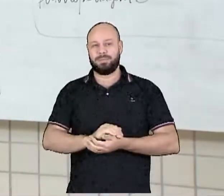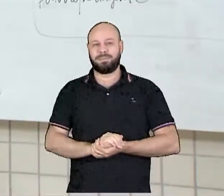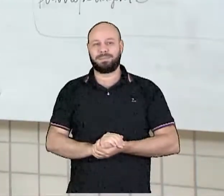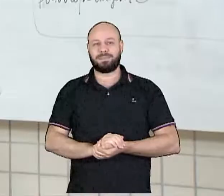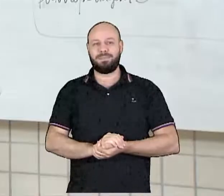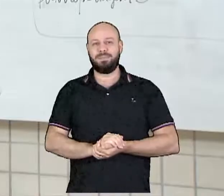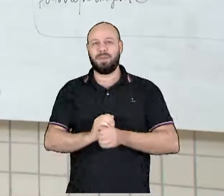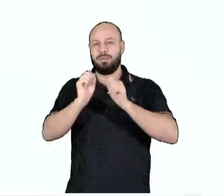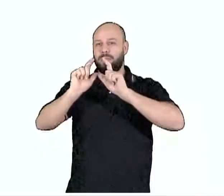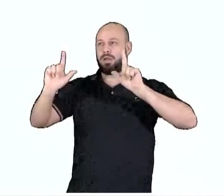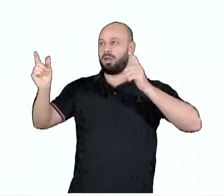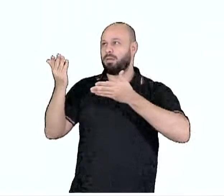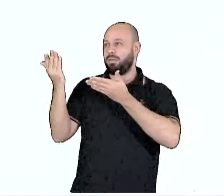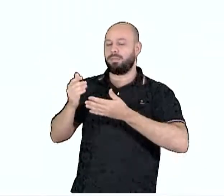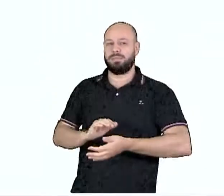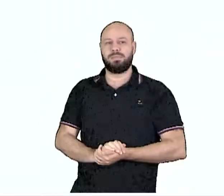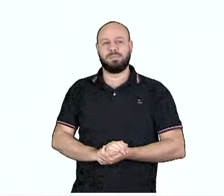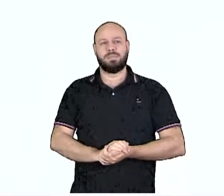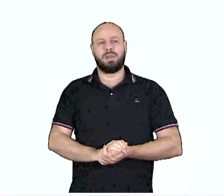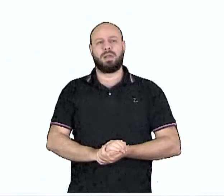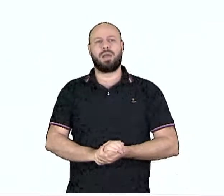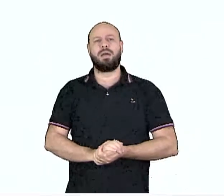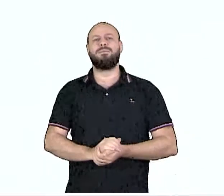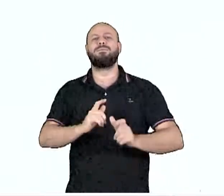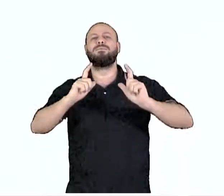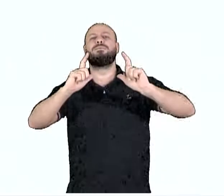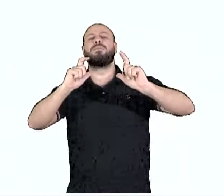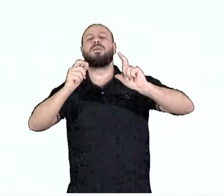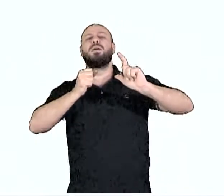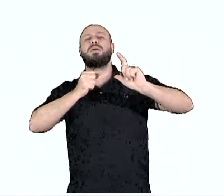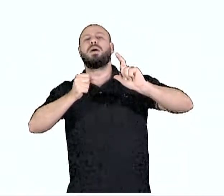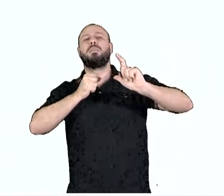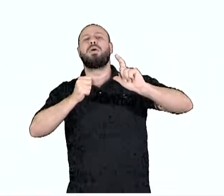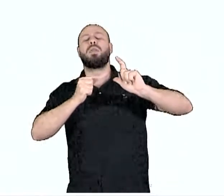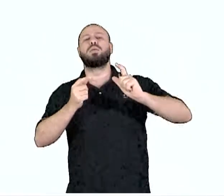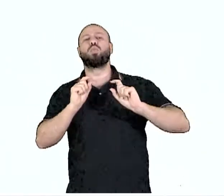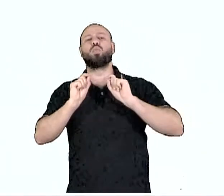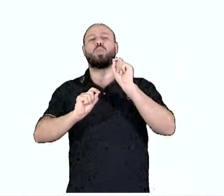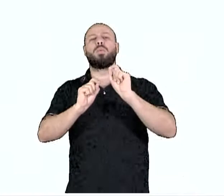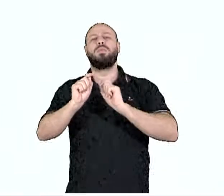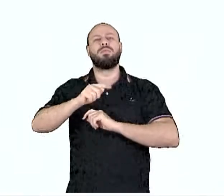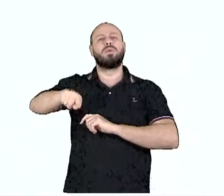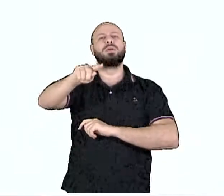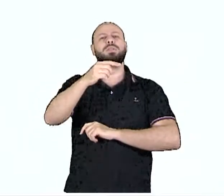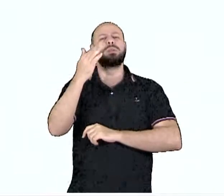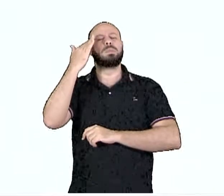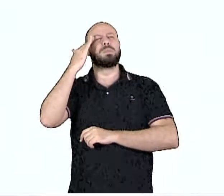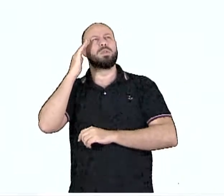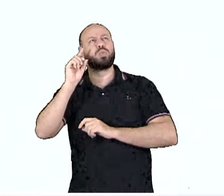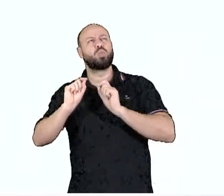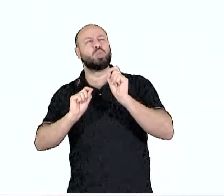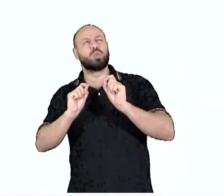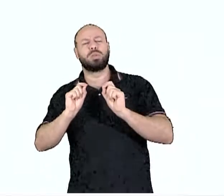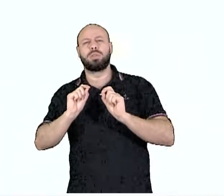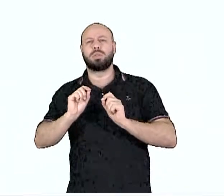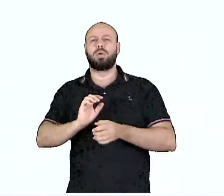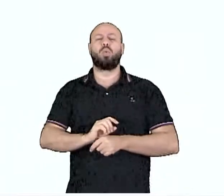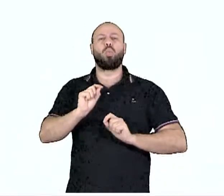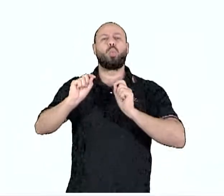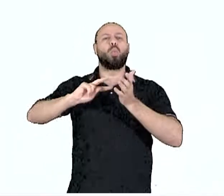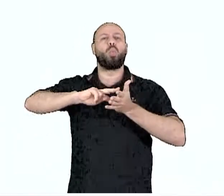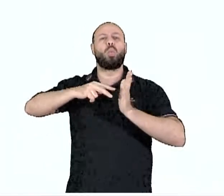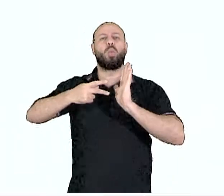Na tela, por favor. Fotoreportagem. O que vocês conseguem analisar nessa fotoreportagem,